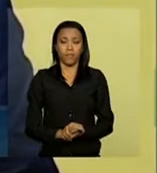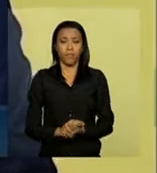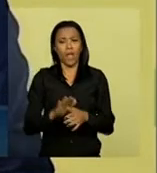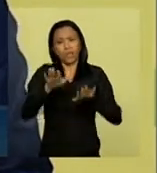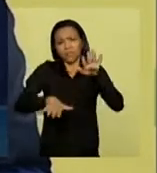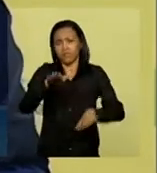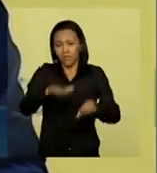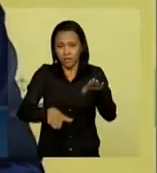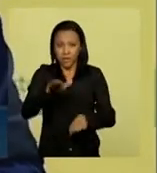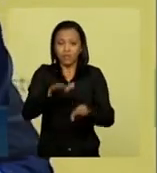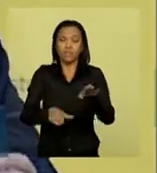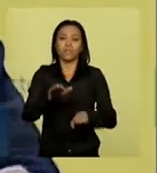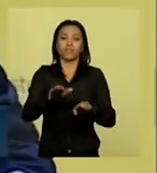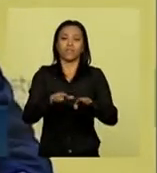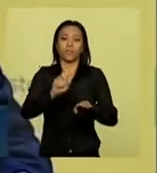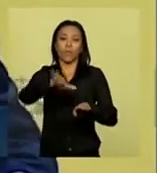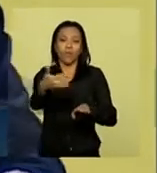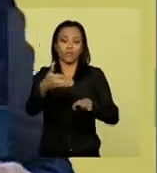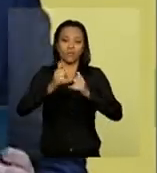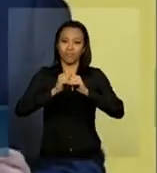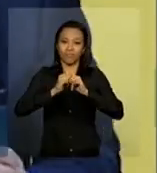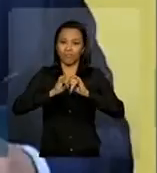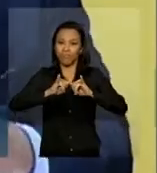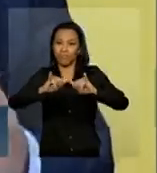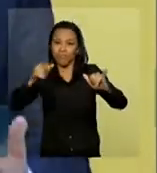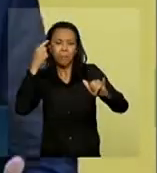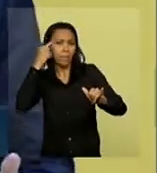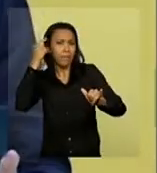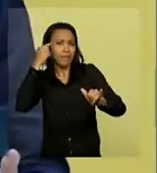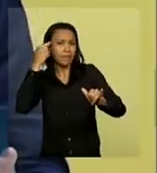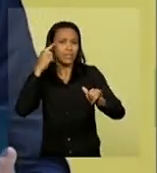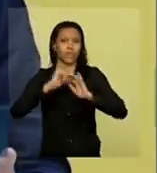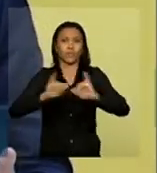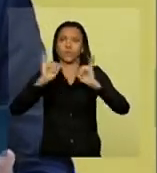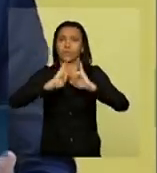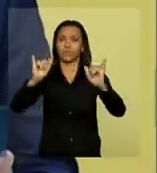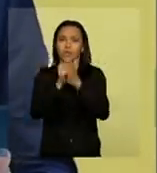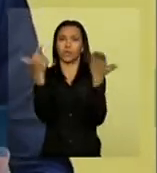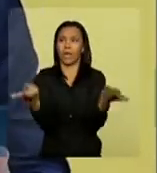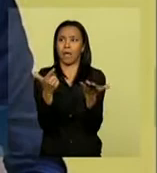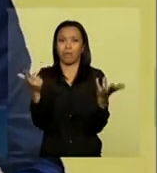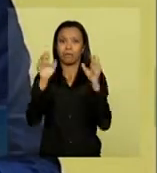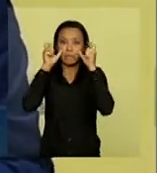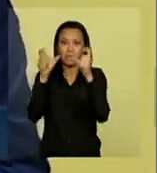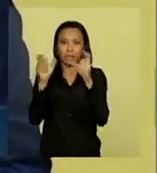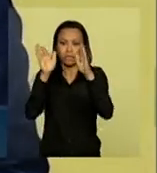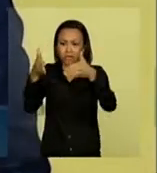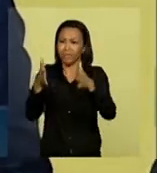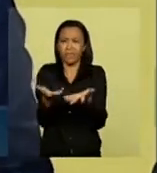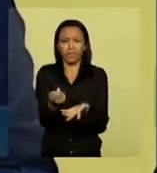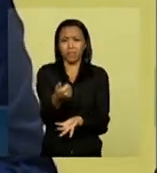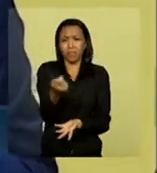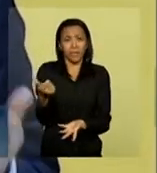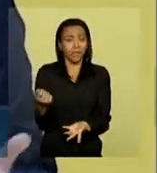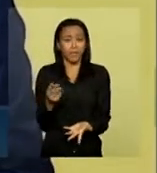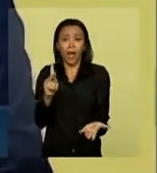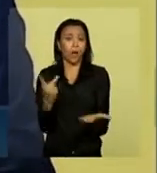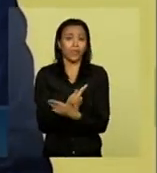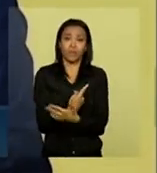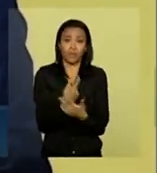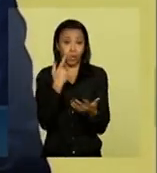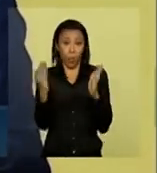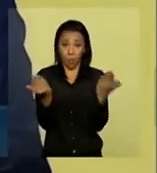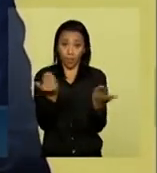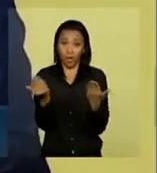às vezes na publicidade parece muito maior perdão muito mais destaque a esses fatos mas é insignificante olhando o